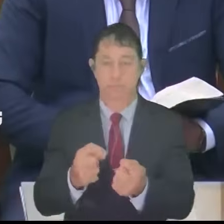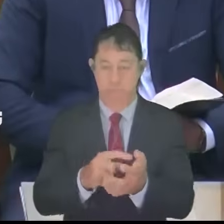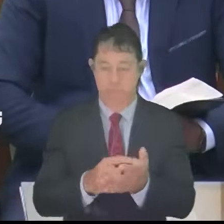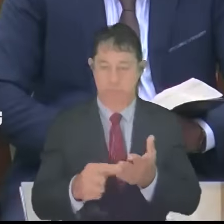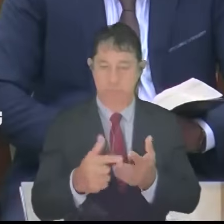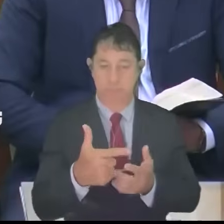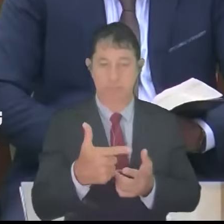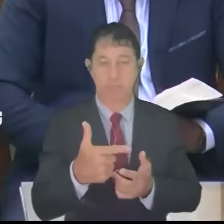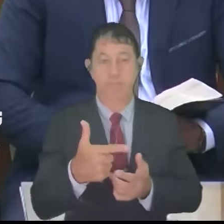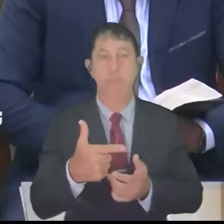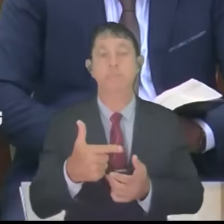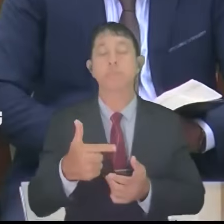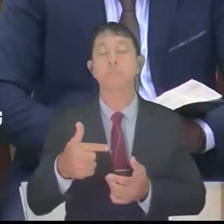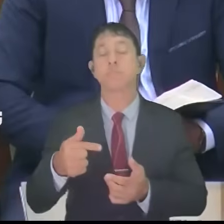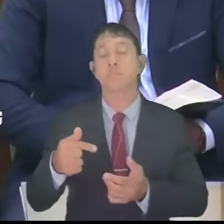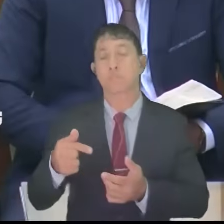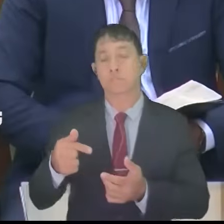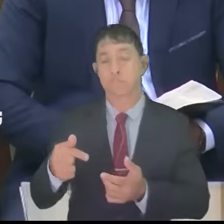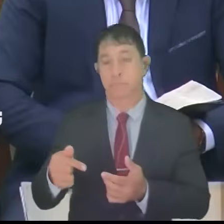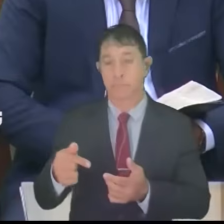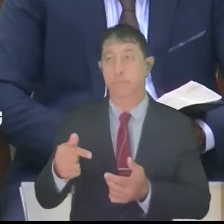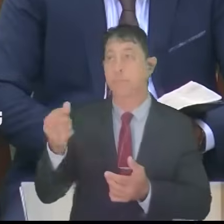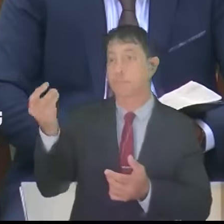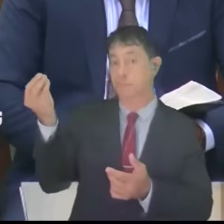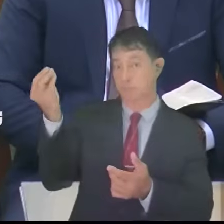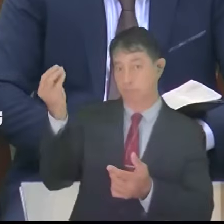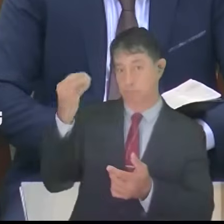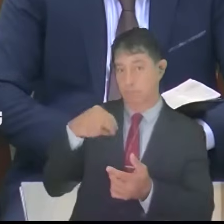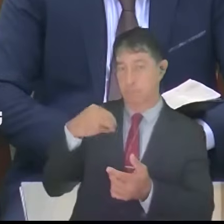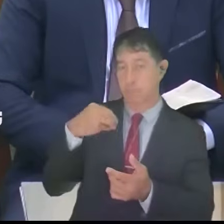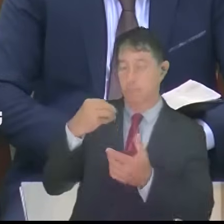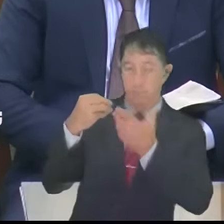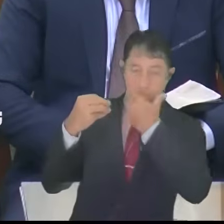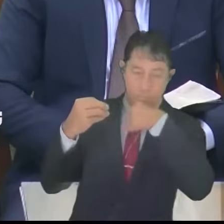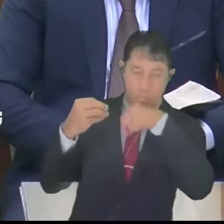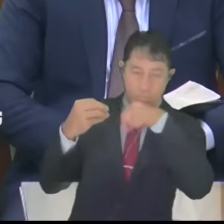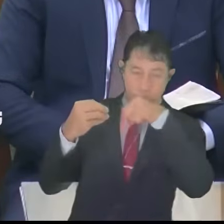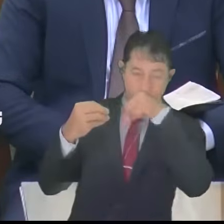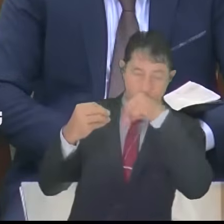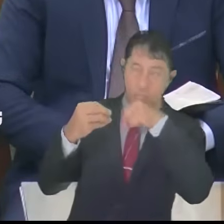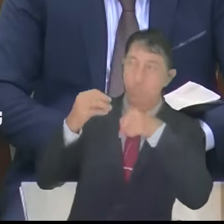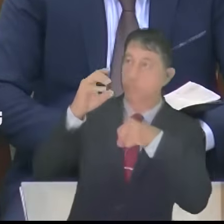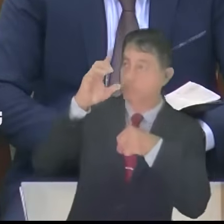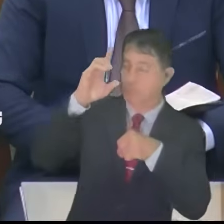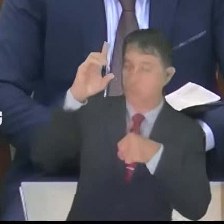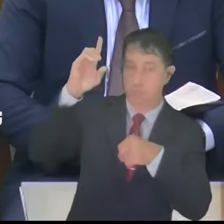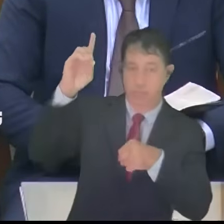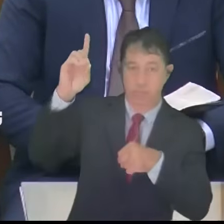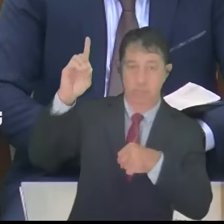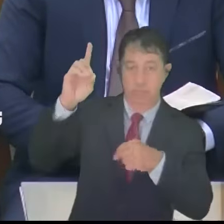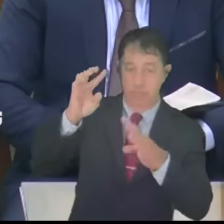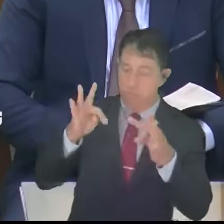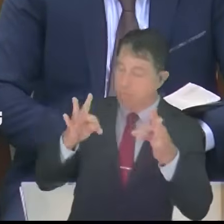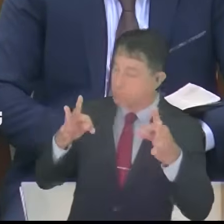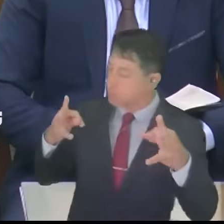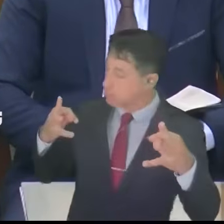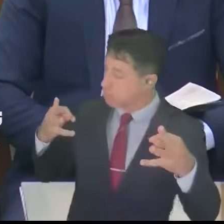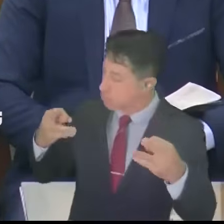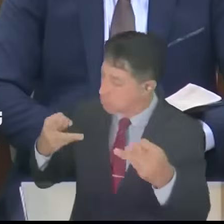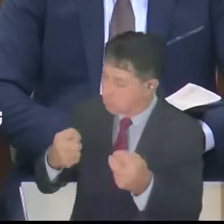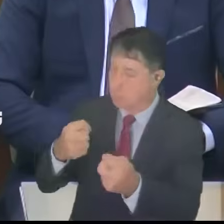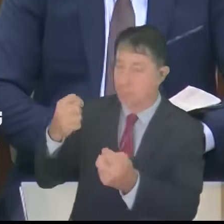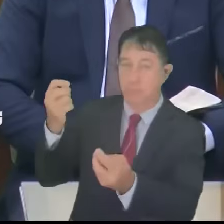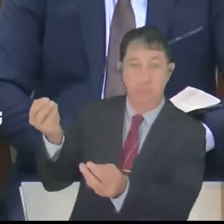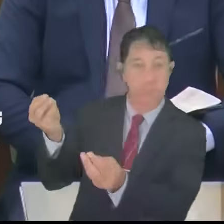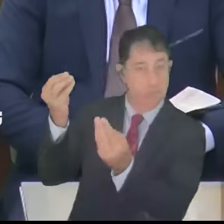as coisas me foram entregues por meu Pai. Aleluia. Glória a Deus. Todas as coisas me